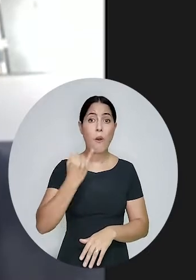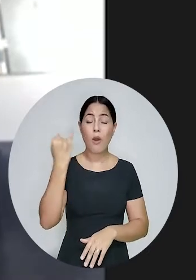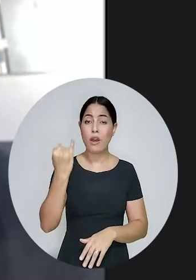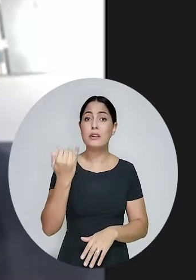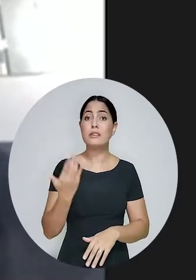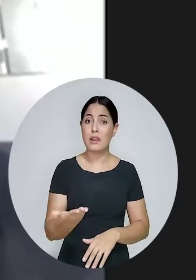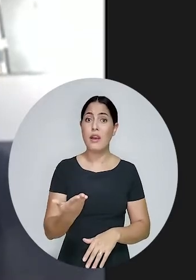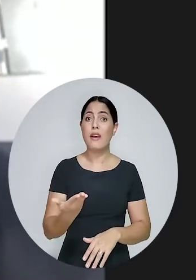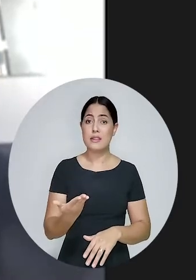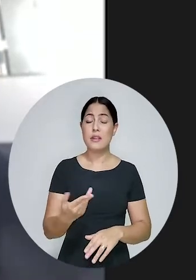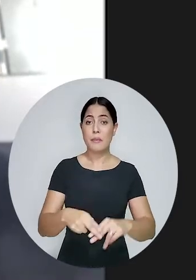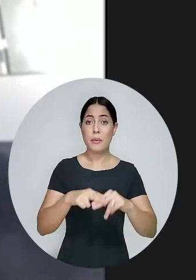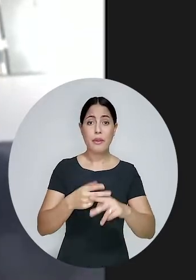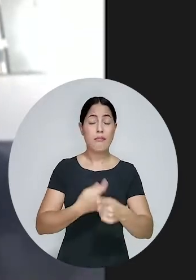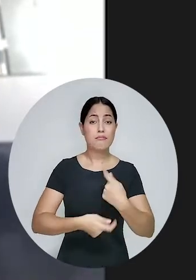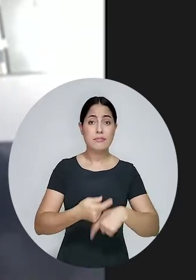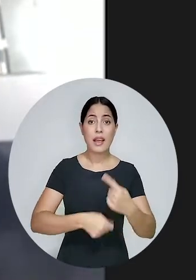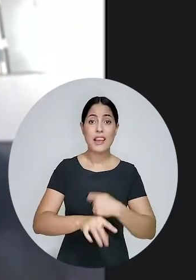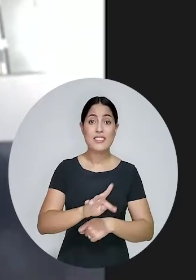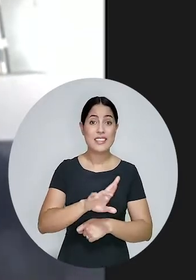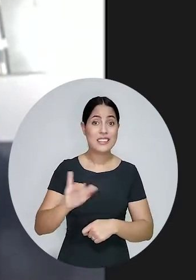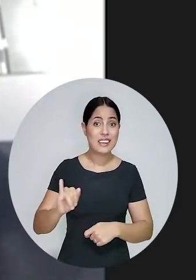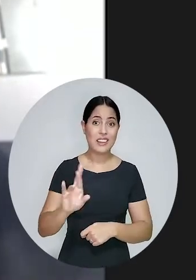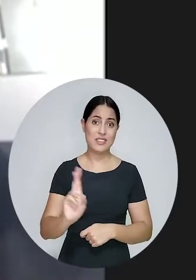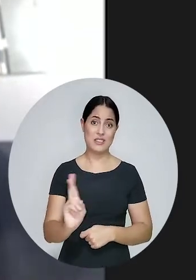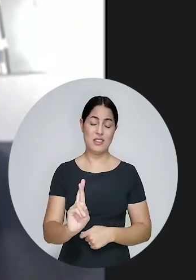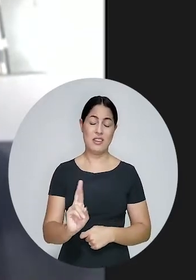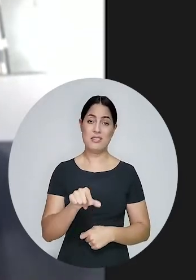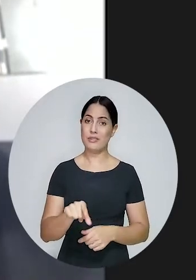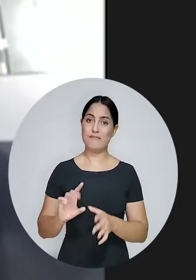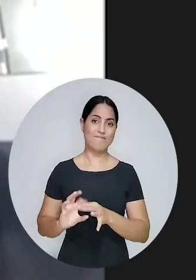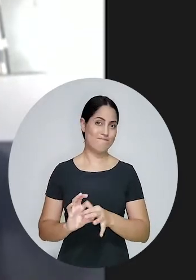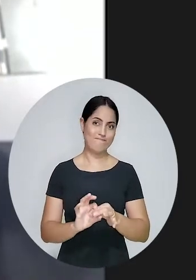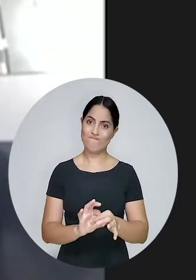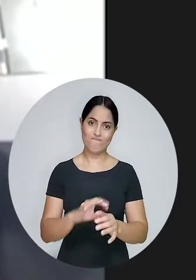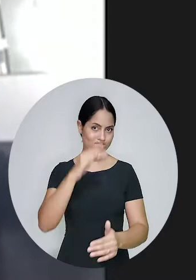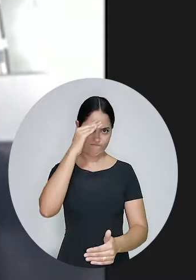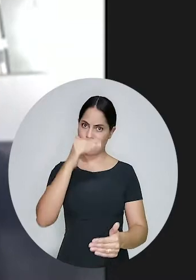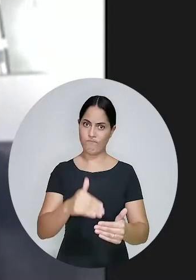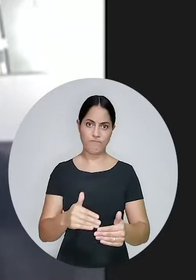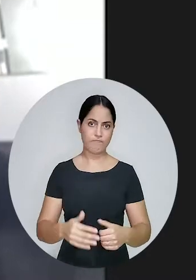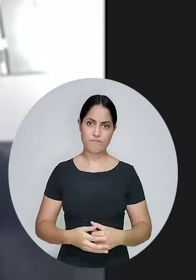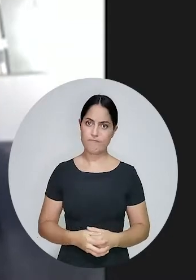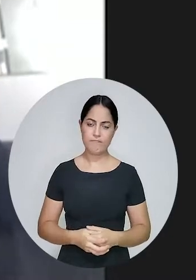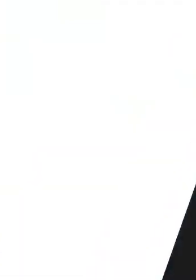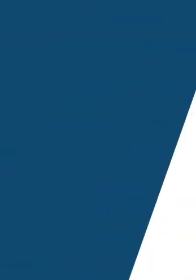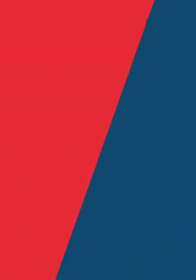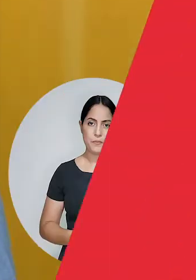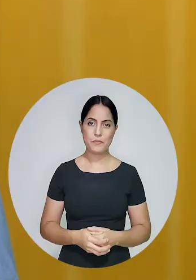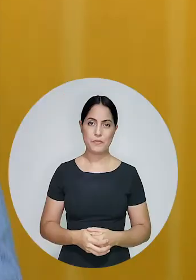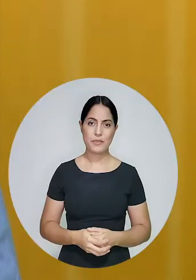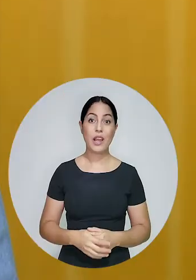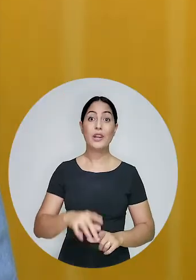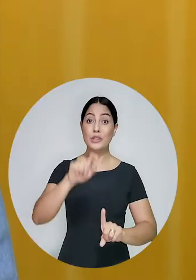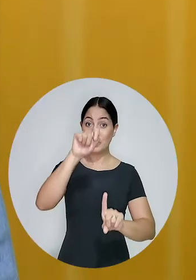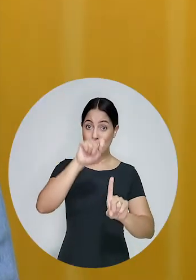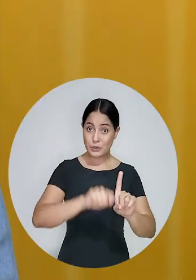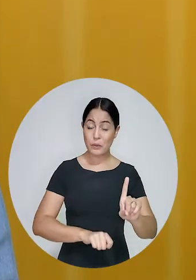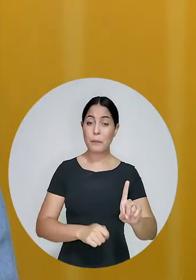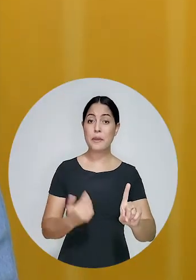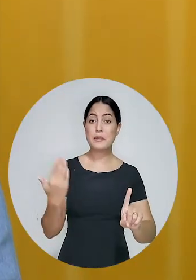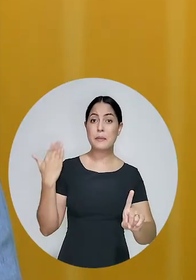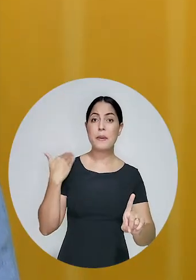é responsável por um mercado de trilhões. A gente entende que não tem cabimento esse tipo de situação. No último mês